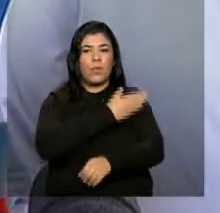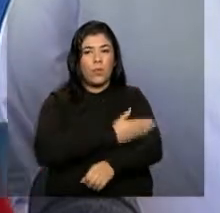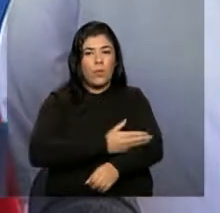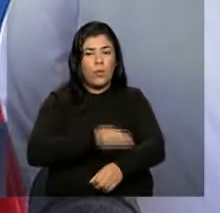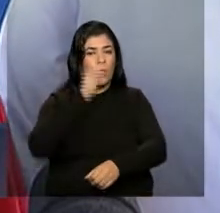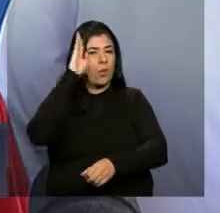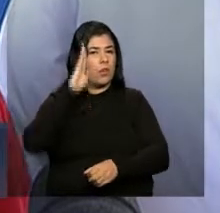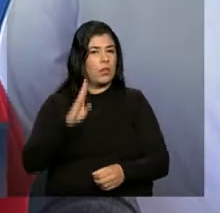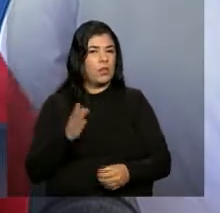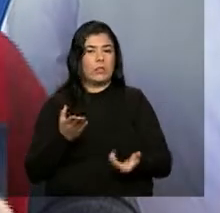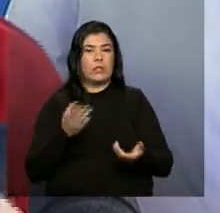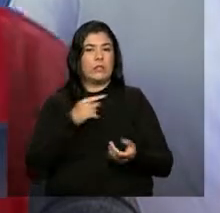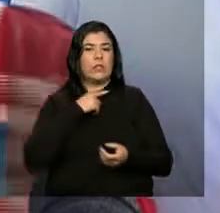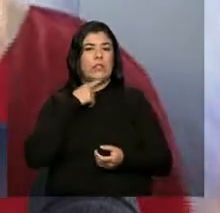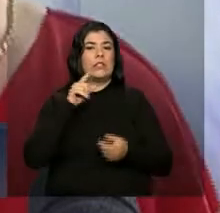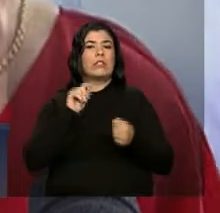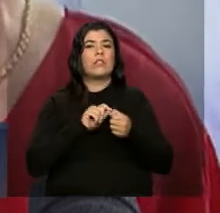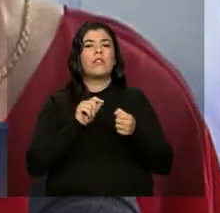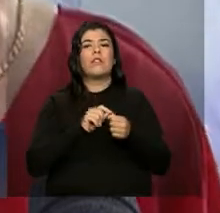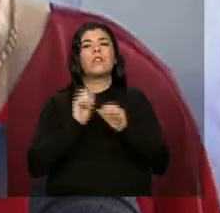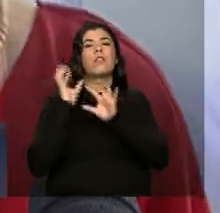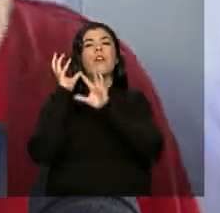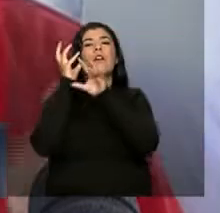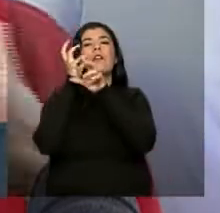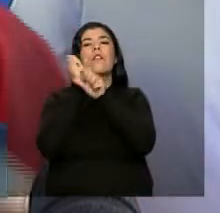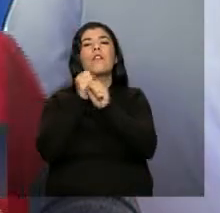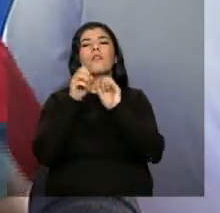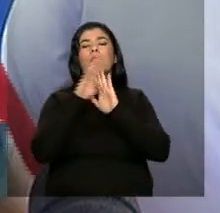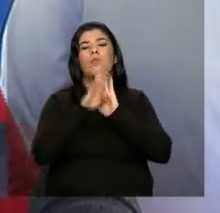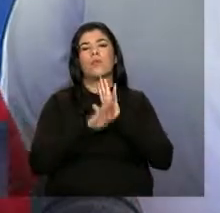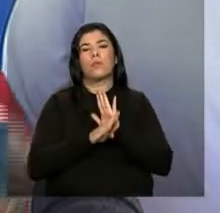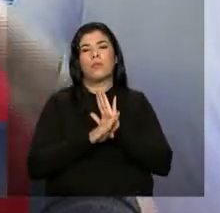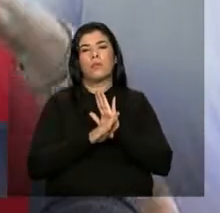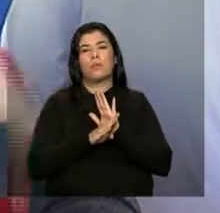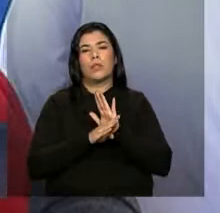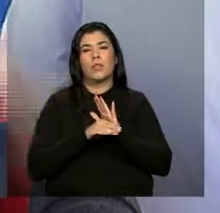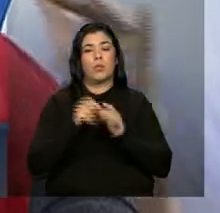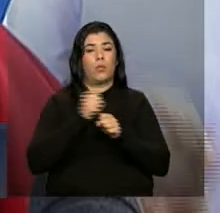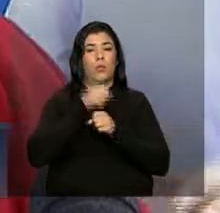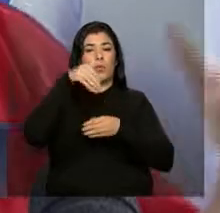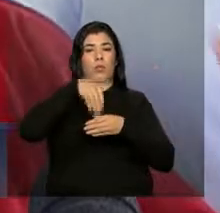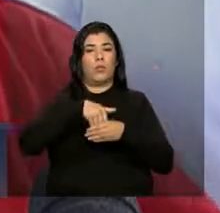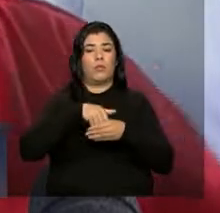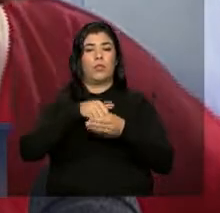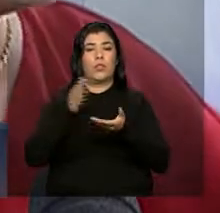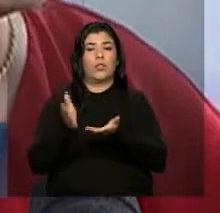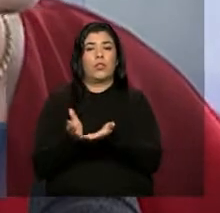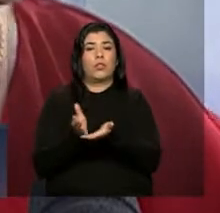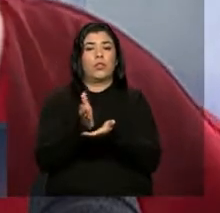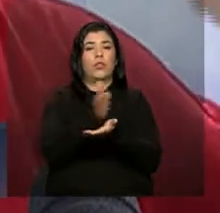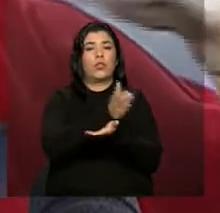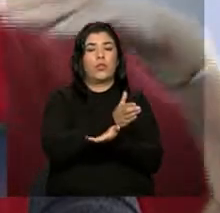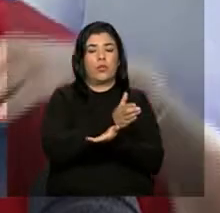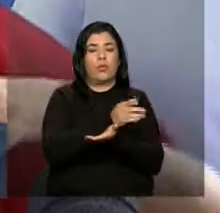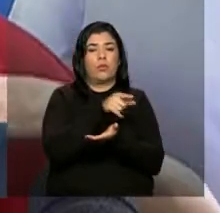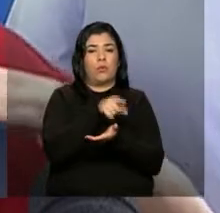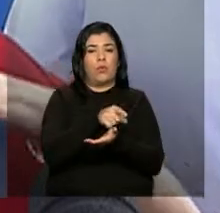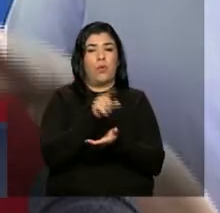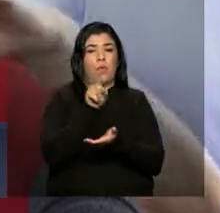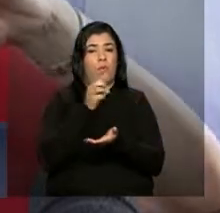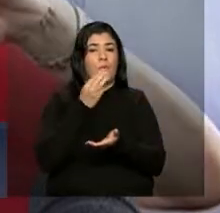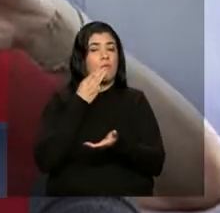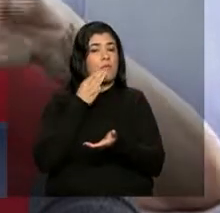faz revisões em ano eleitoral. Nós tiramos 1 milhão e 300 mil famílias porque